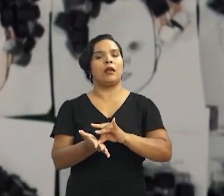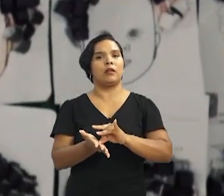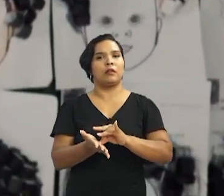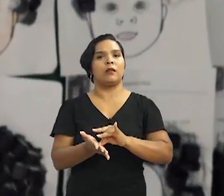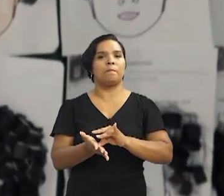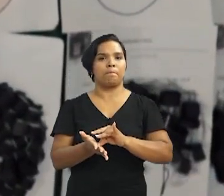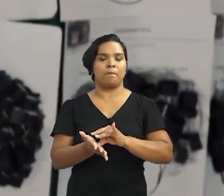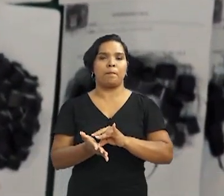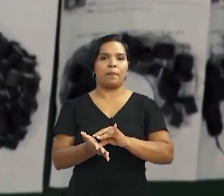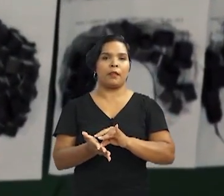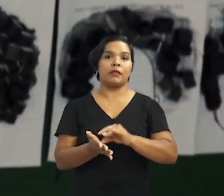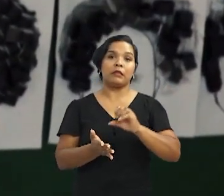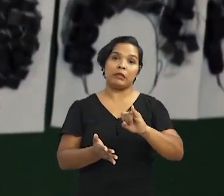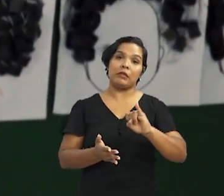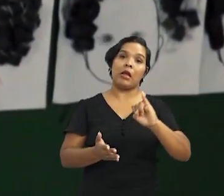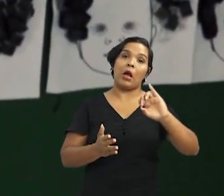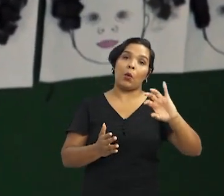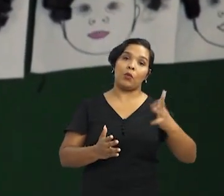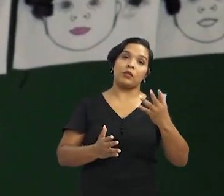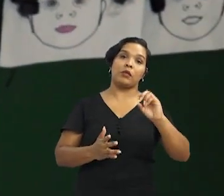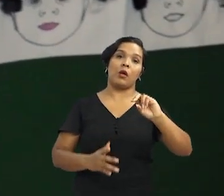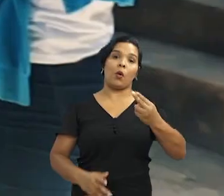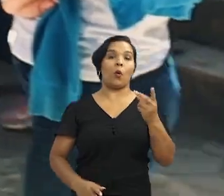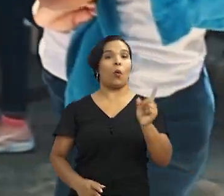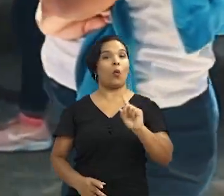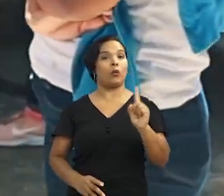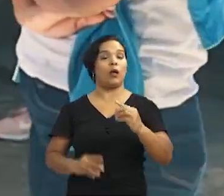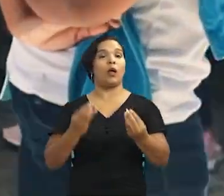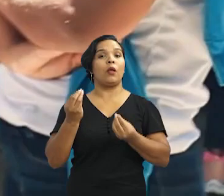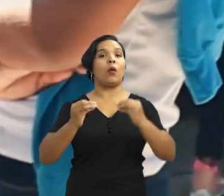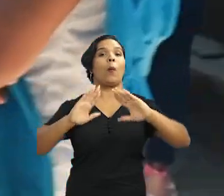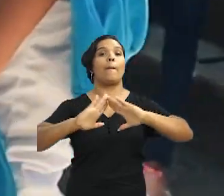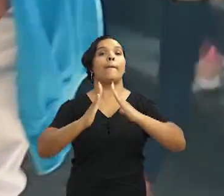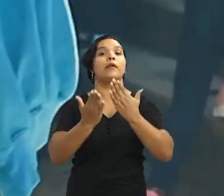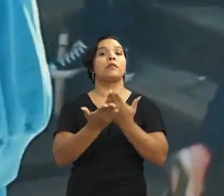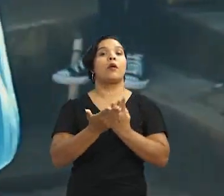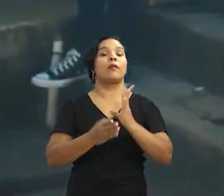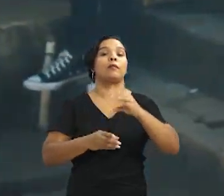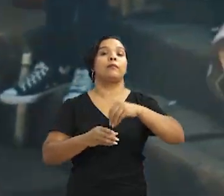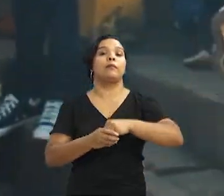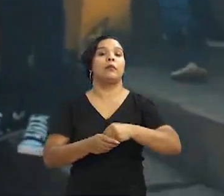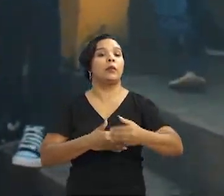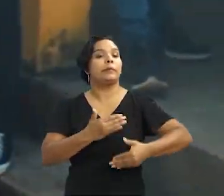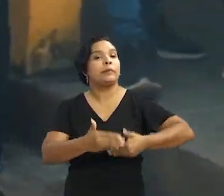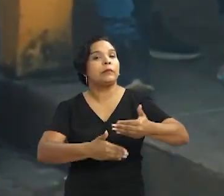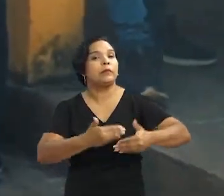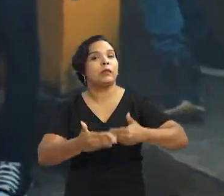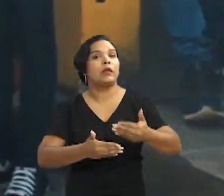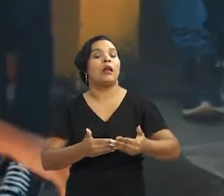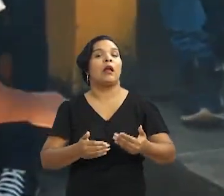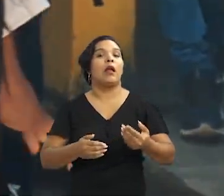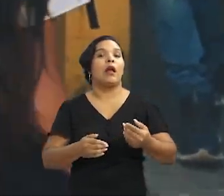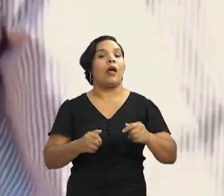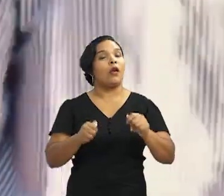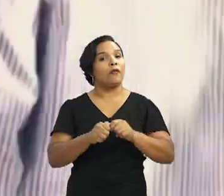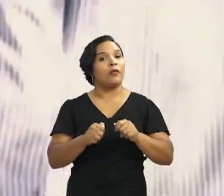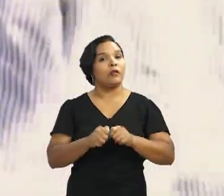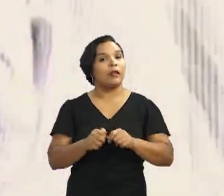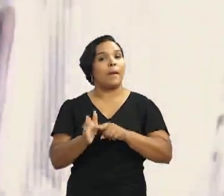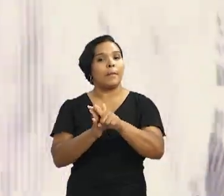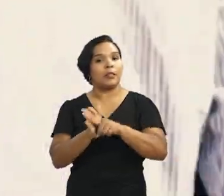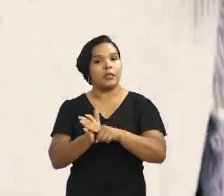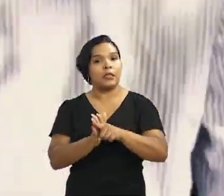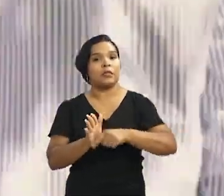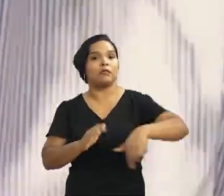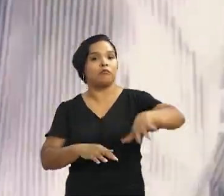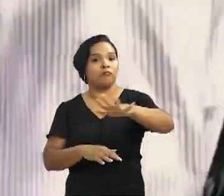ela era afirmada, ela potencializava essa identidade ou não. E como é que a escola também estava nesse processo? Fiz uma